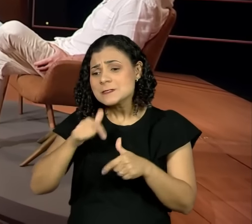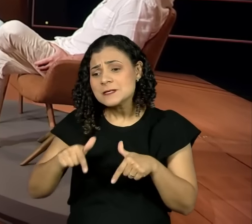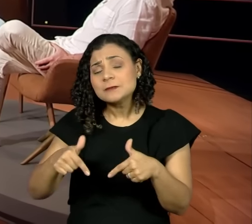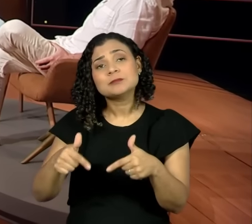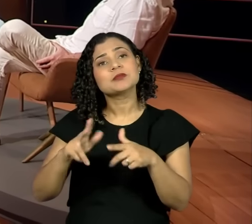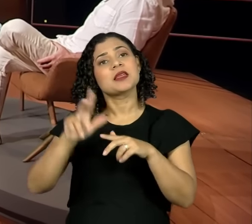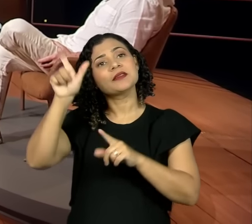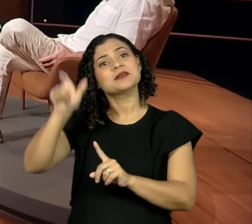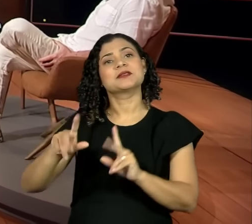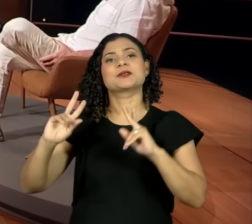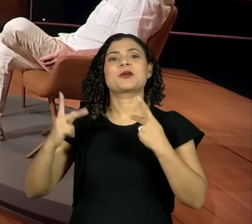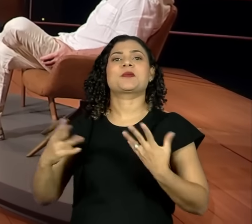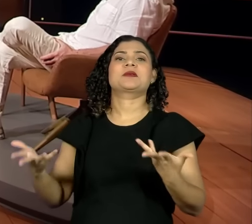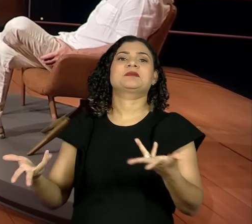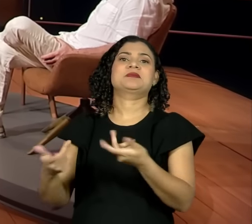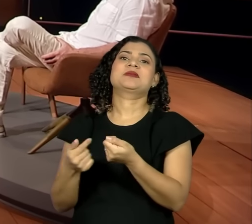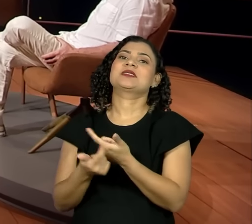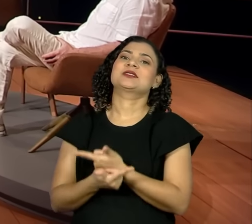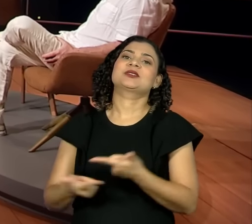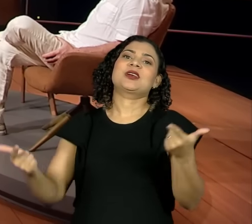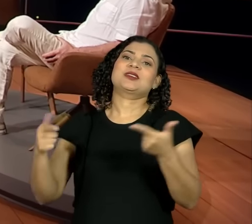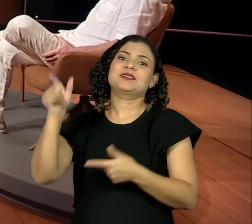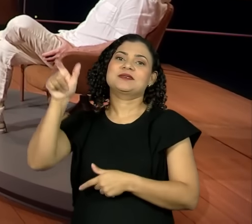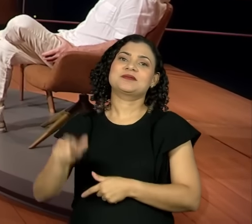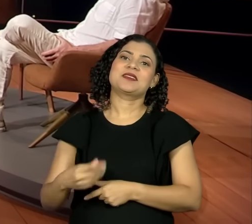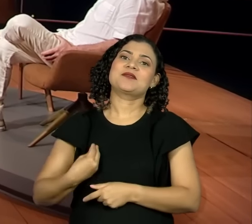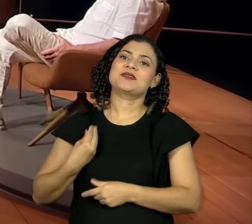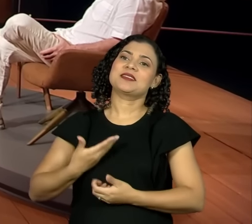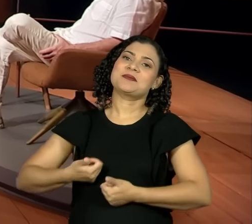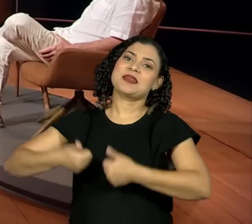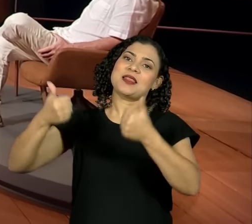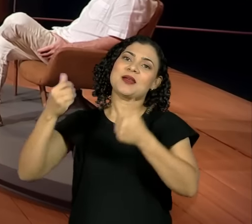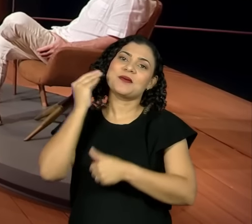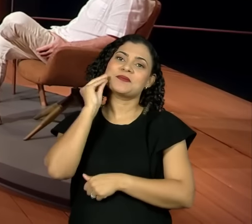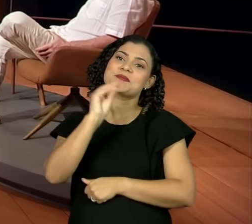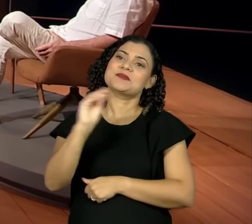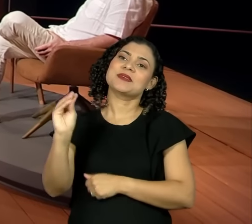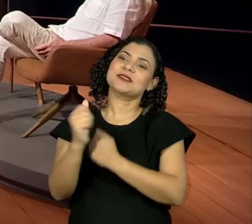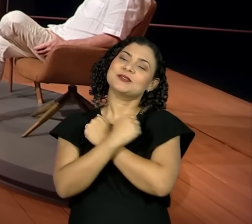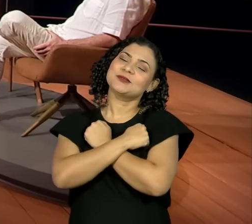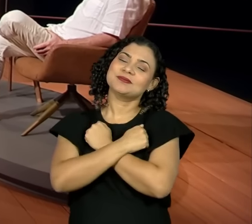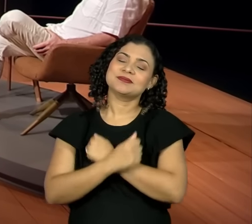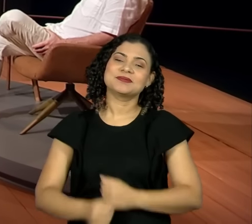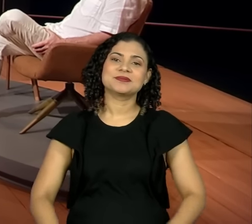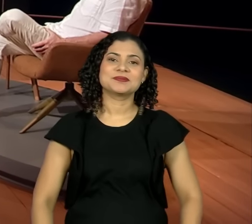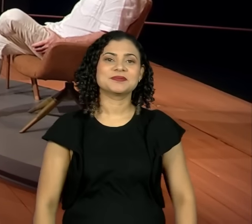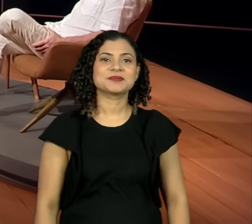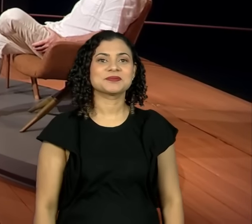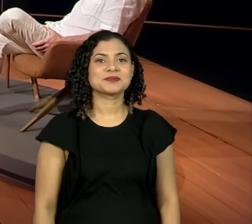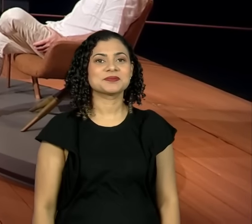humano incrível é uma sorte conhec o fáb ele faz a nossa vida melhor beijo imenso para